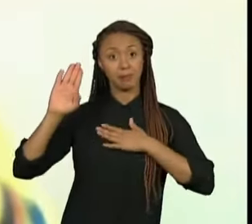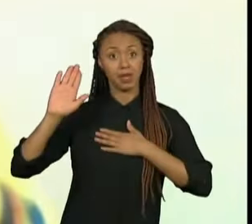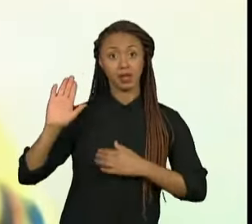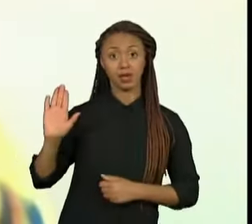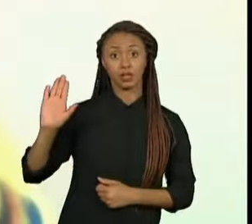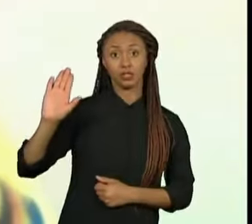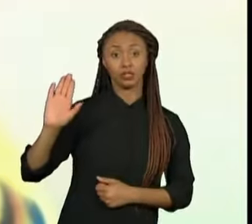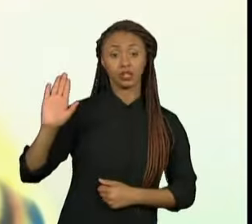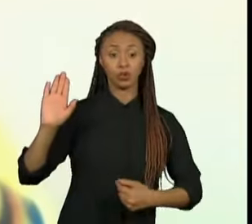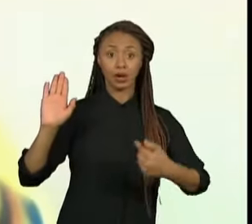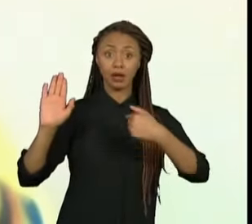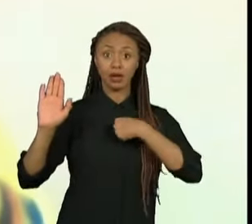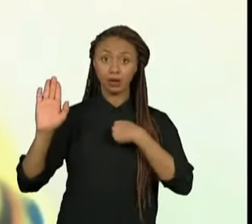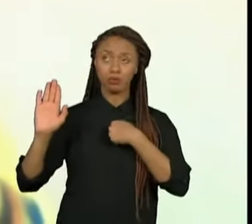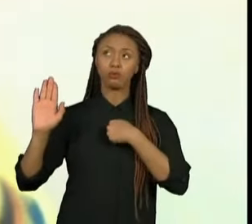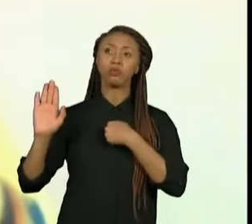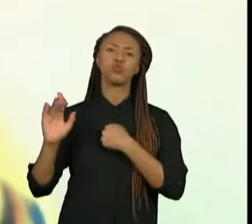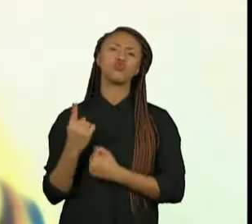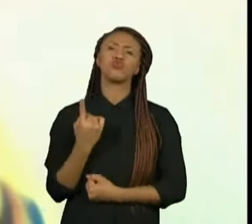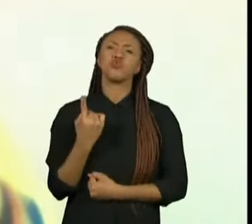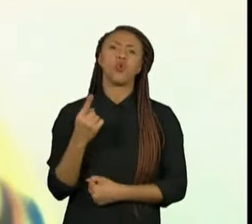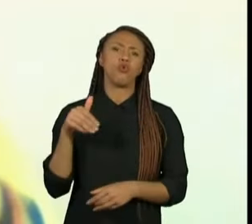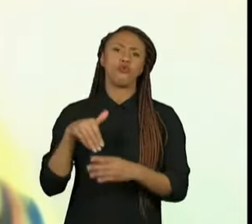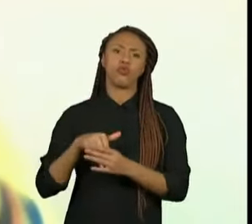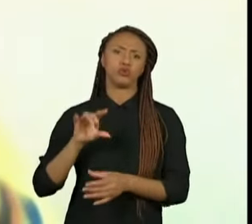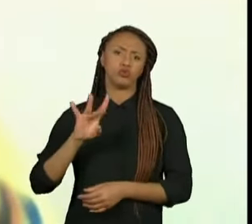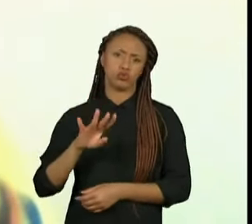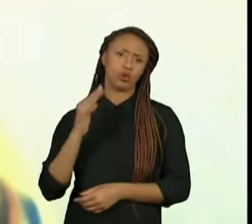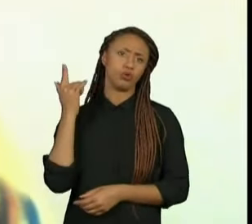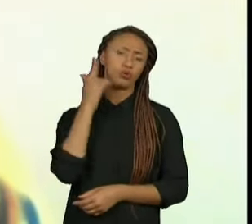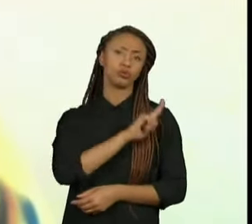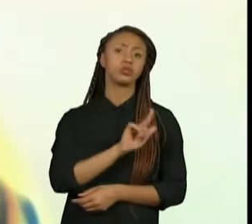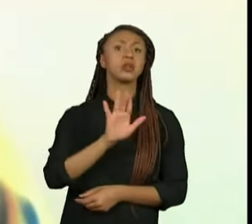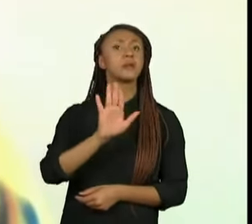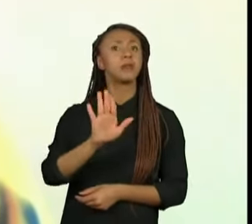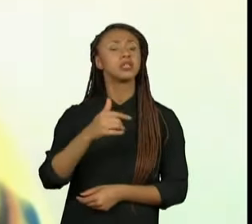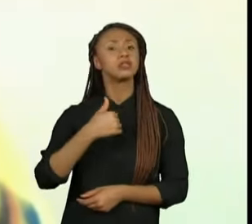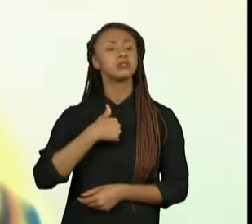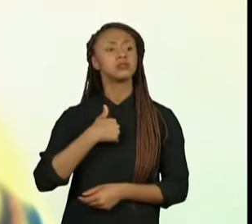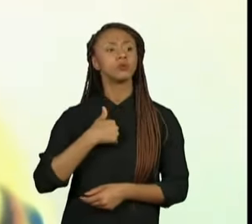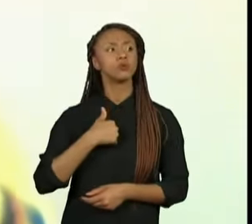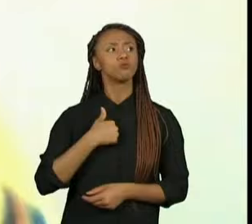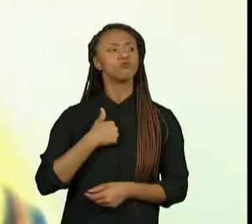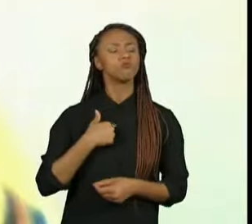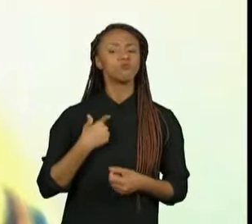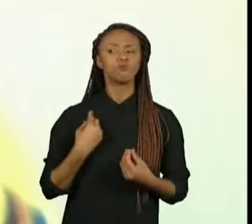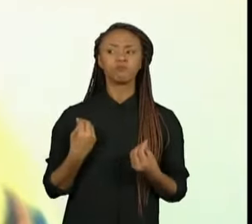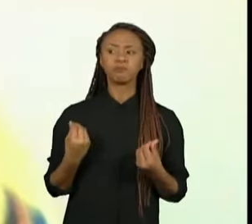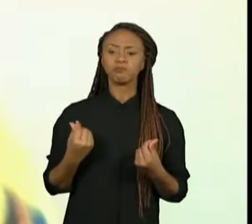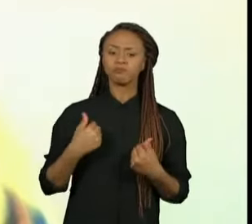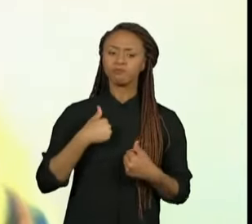me considero, apesar de eu ter tido um voto somente, mas eu me considerei